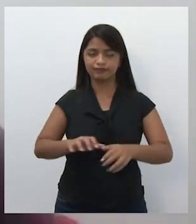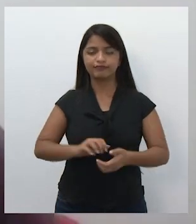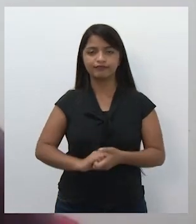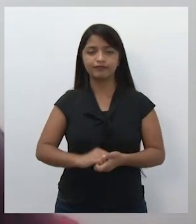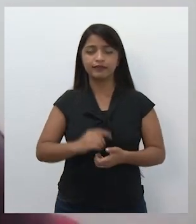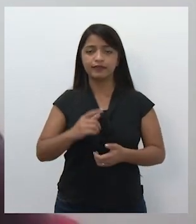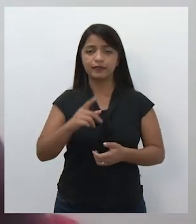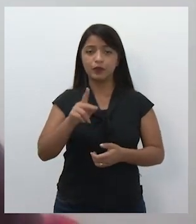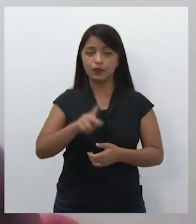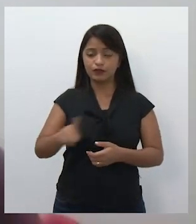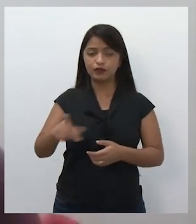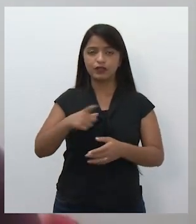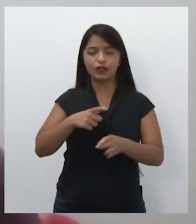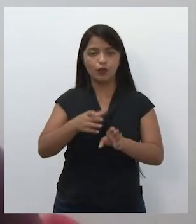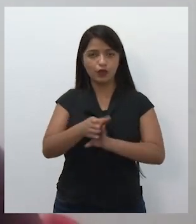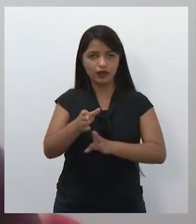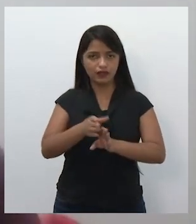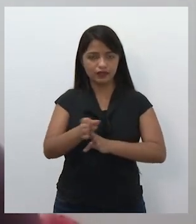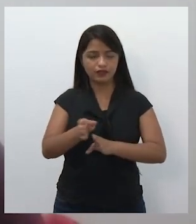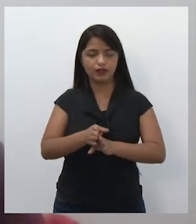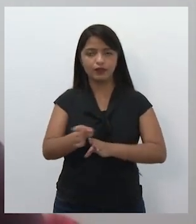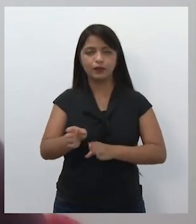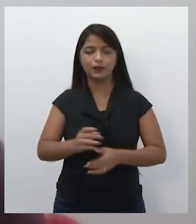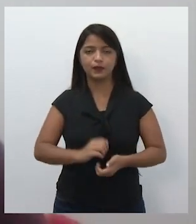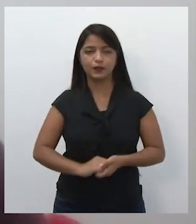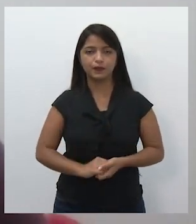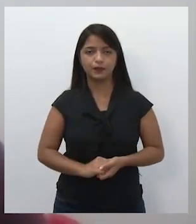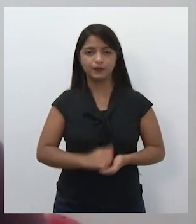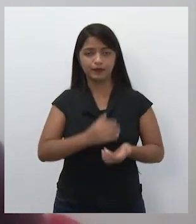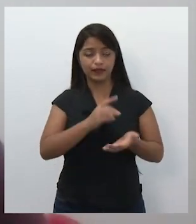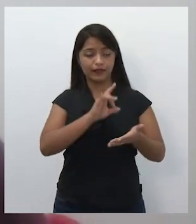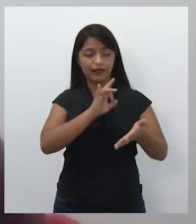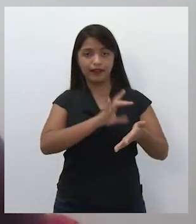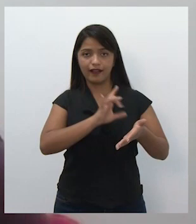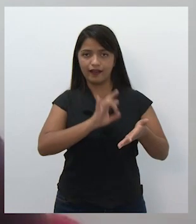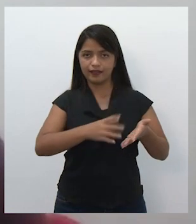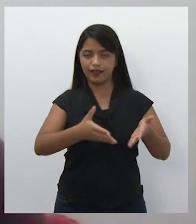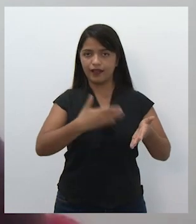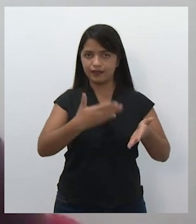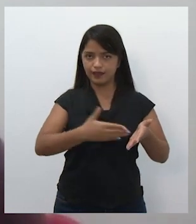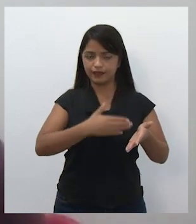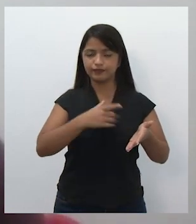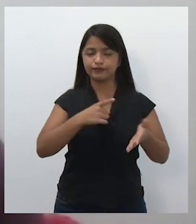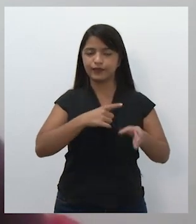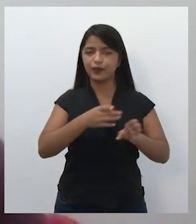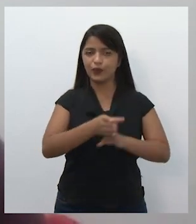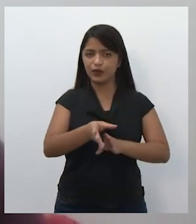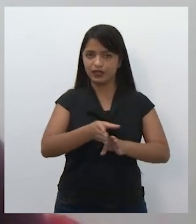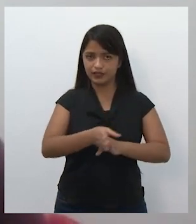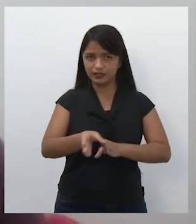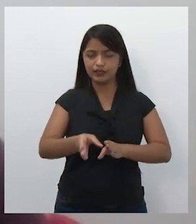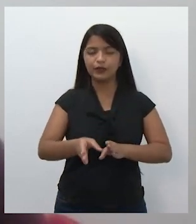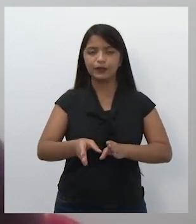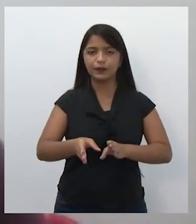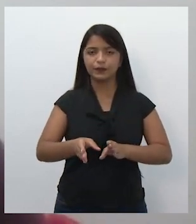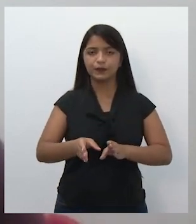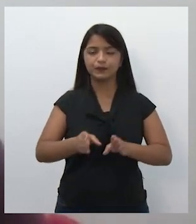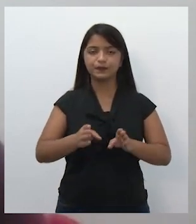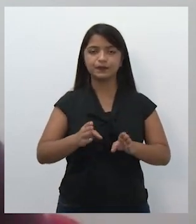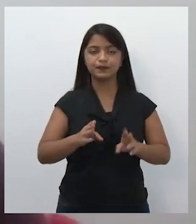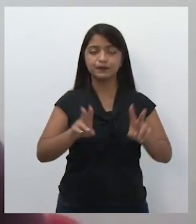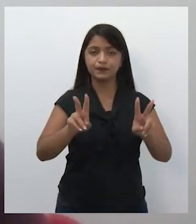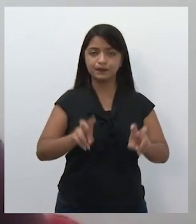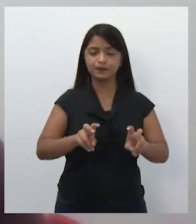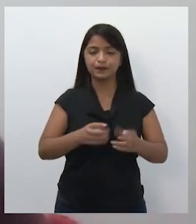orientações ao professor, né, no início de cada caderno, né, falando, como a Evânia disse, da educação, né, do trabalho com